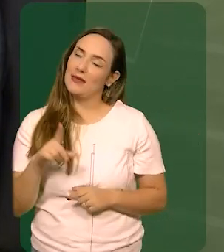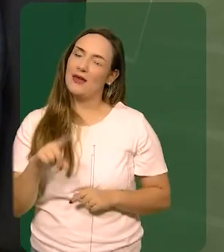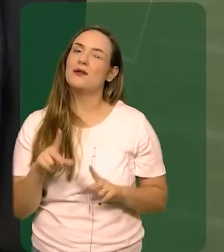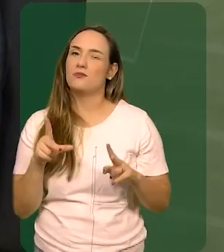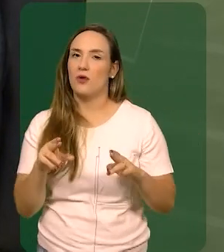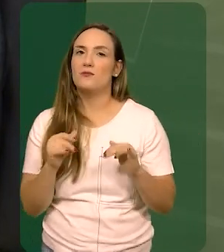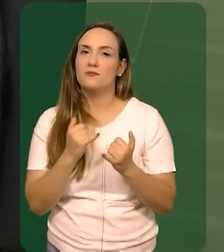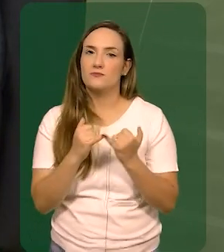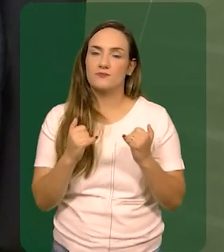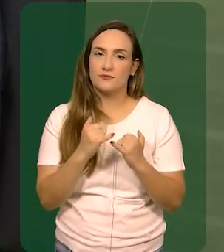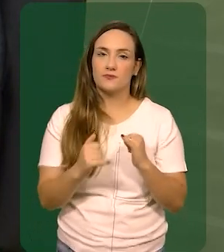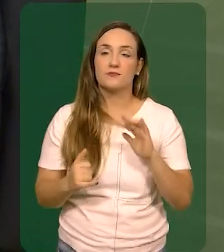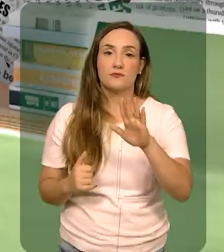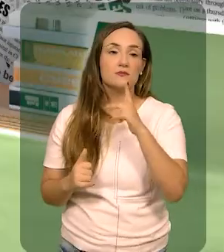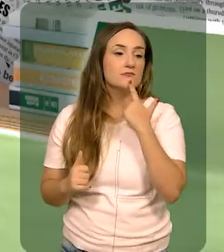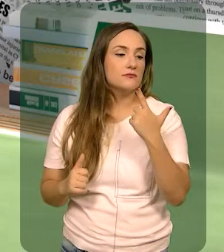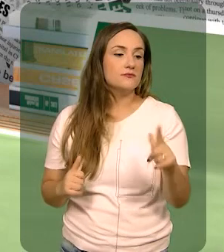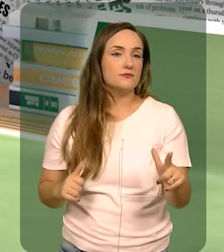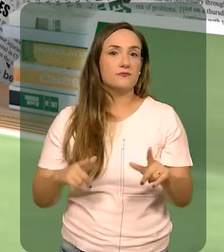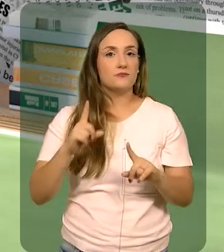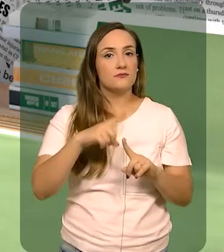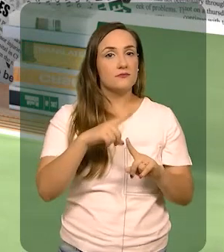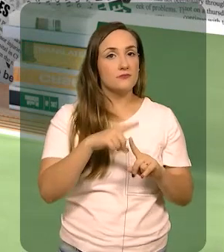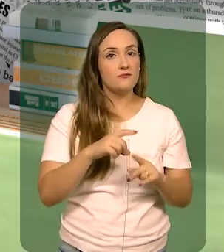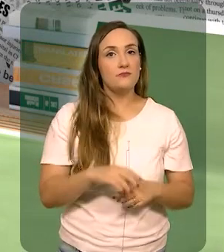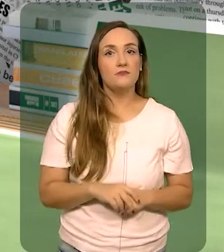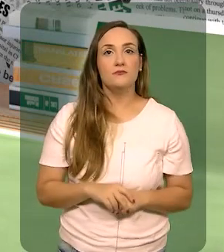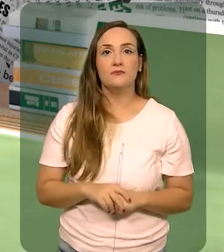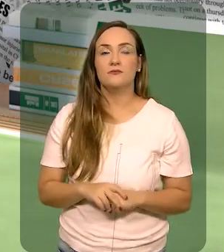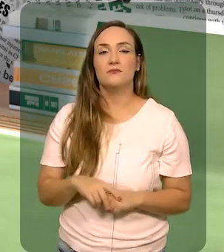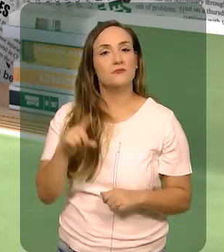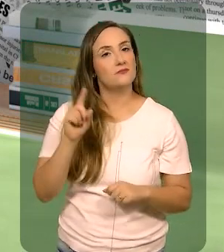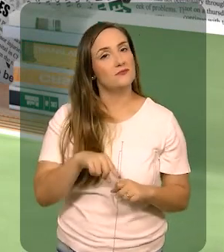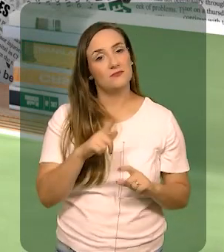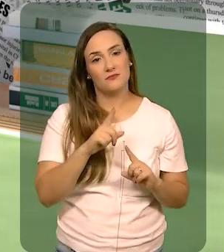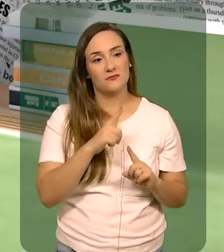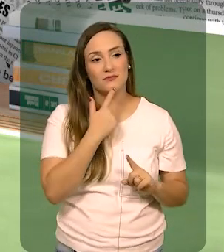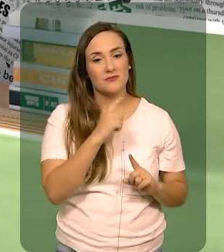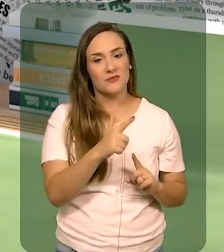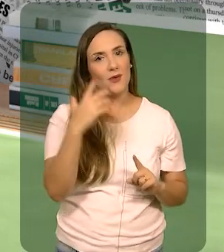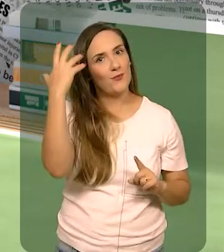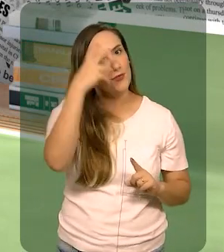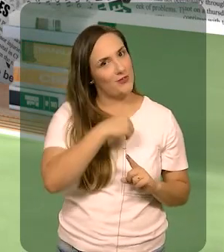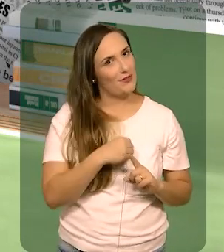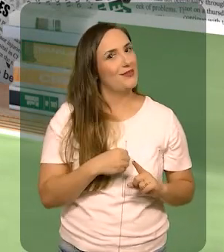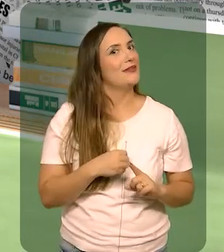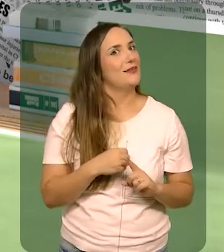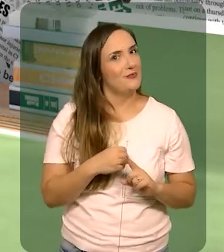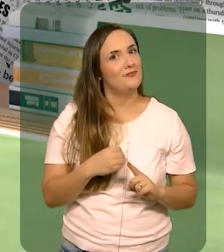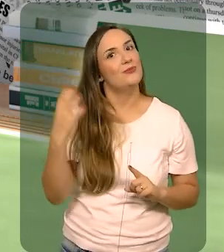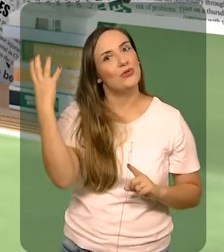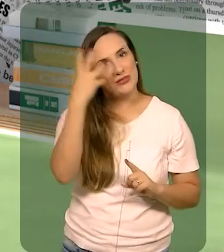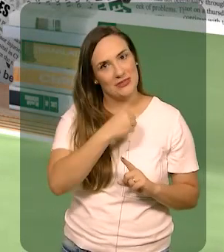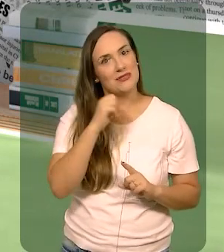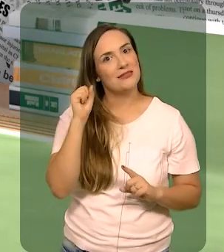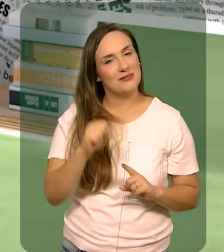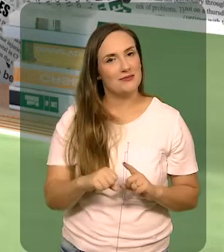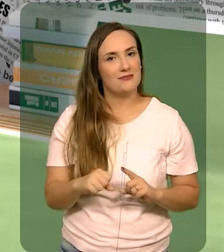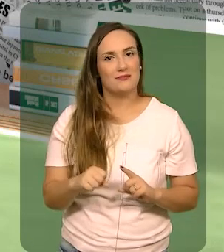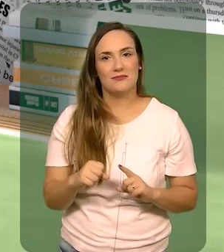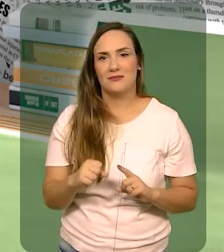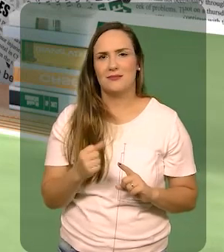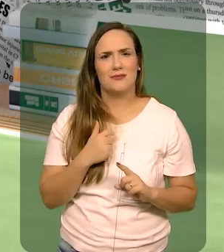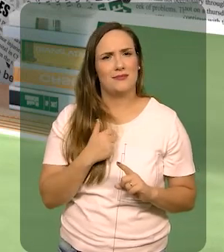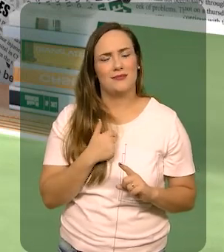com a língua basicamente terena. Isso. E a língua terena, ela é uma língua assim, bonita de se